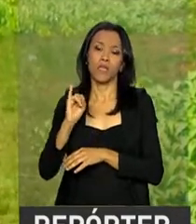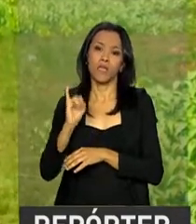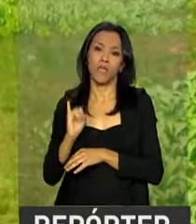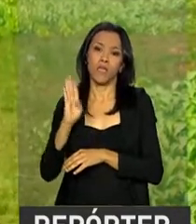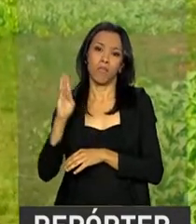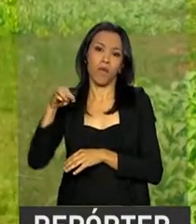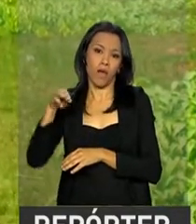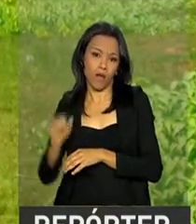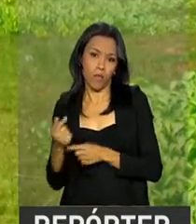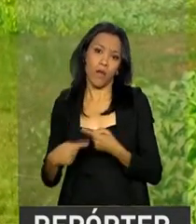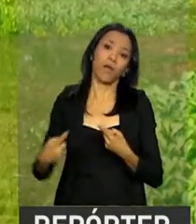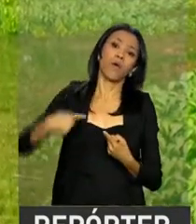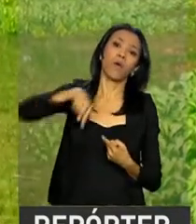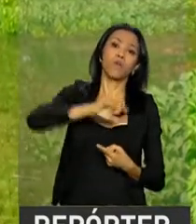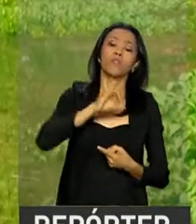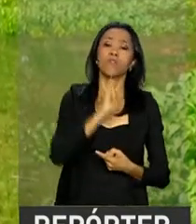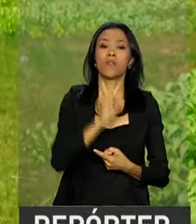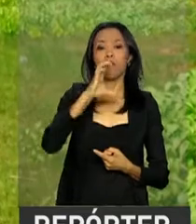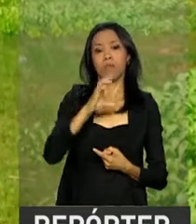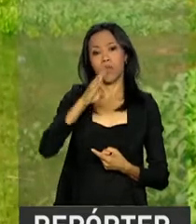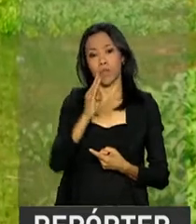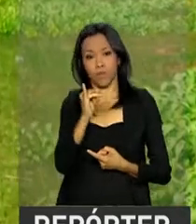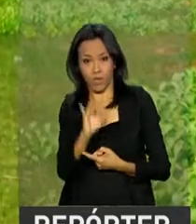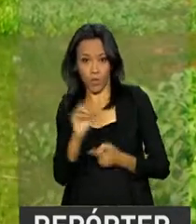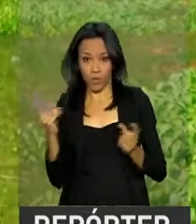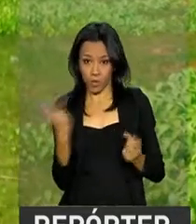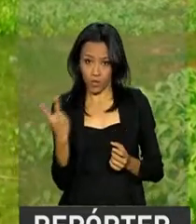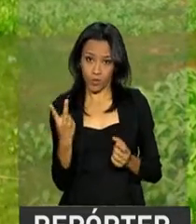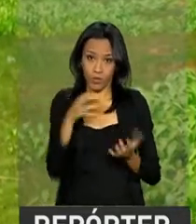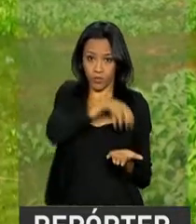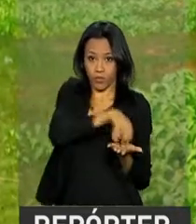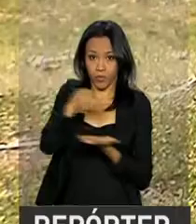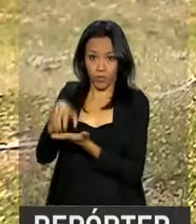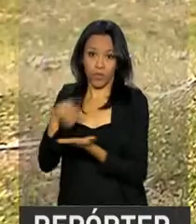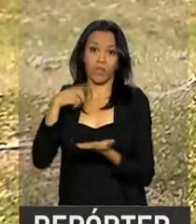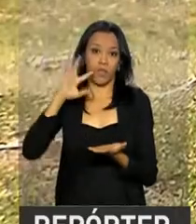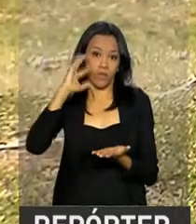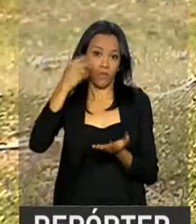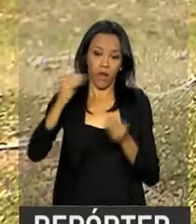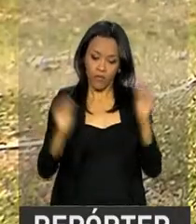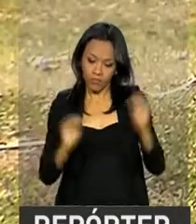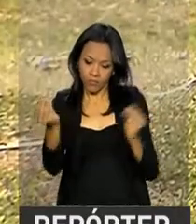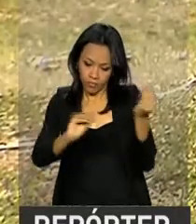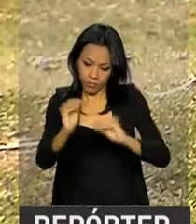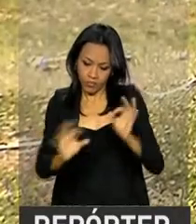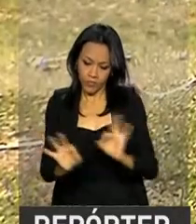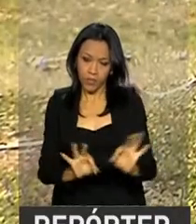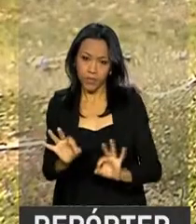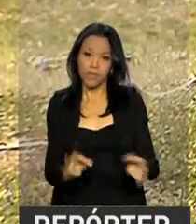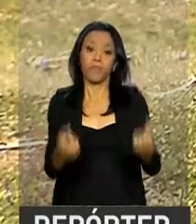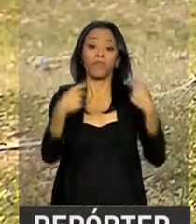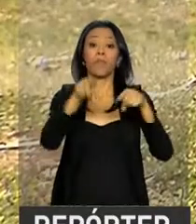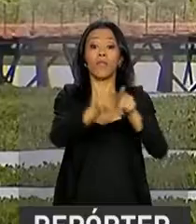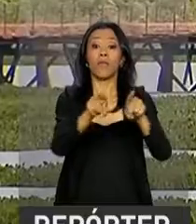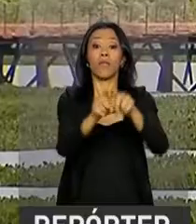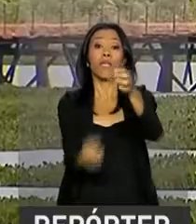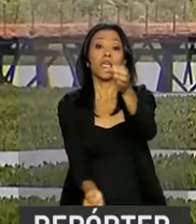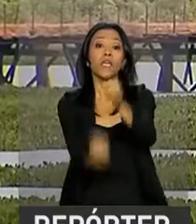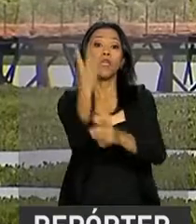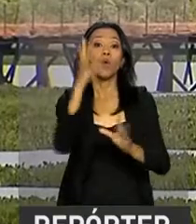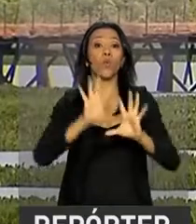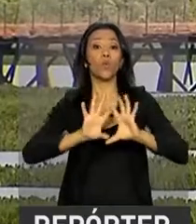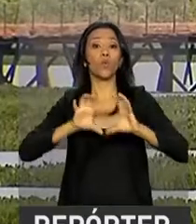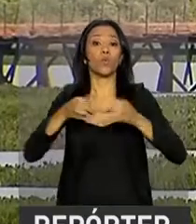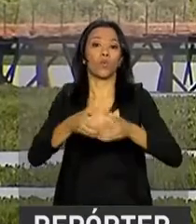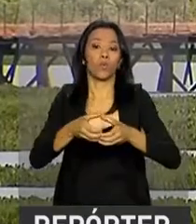ambiente de alocação desses recursos em políticas ambientais sustentáveis o governo também criou um comitê interministerial para a